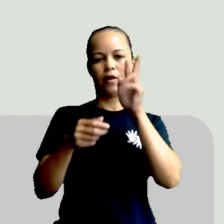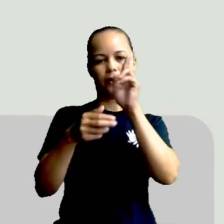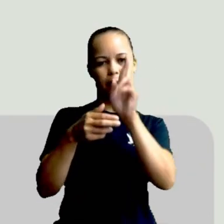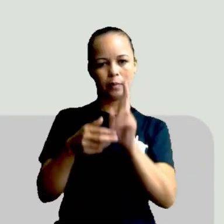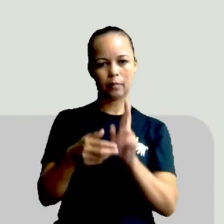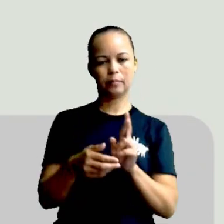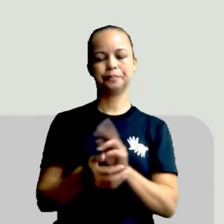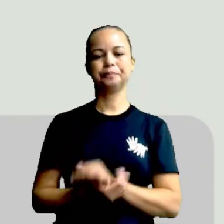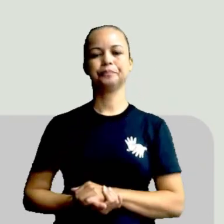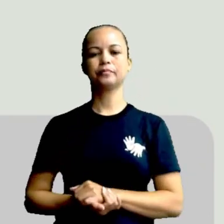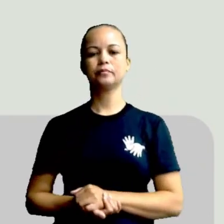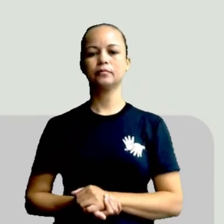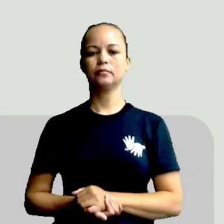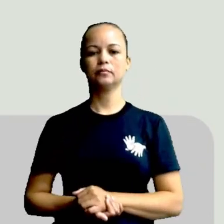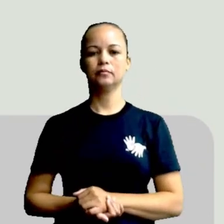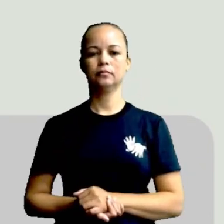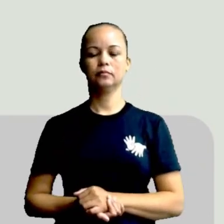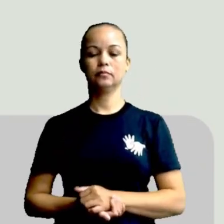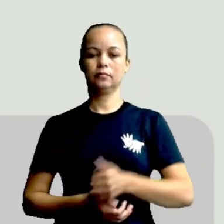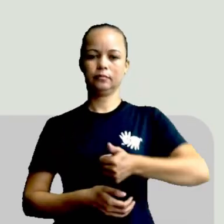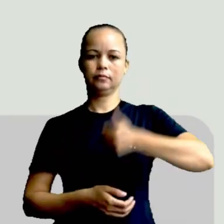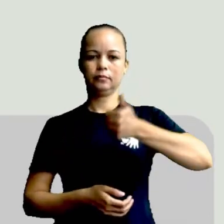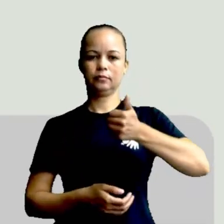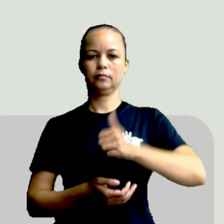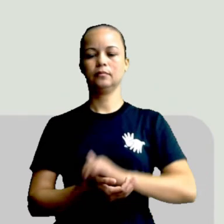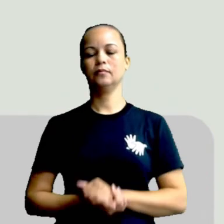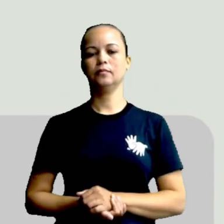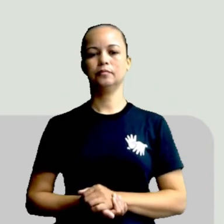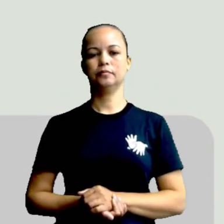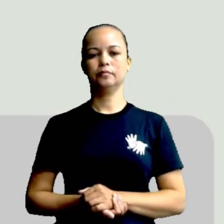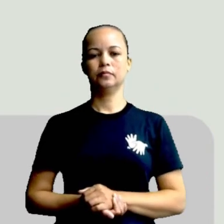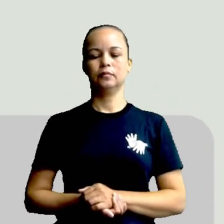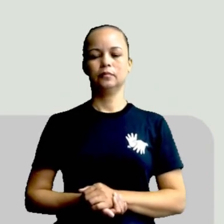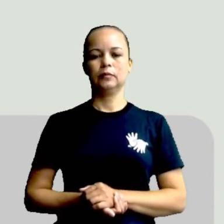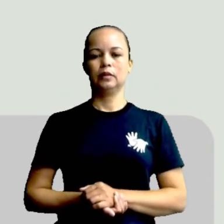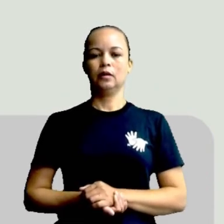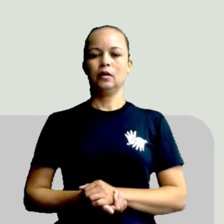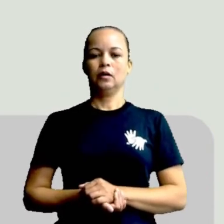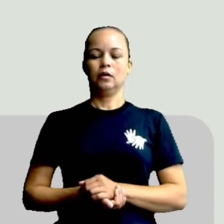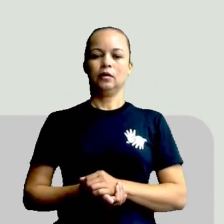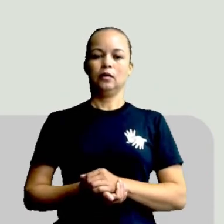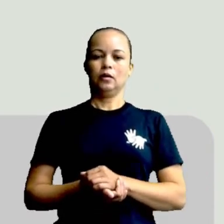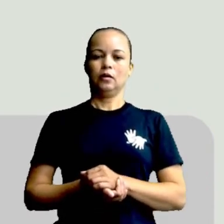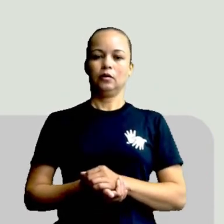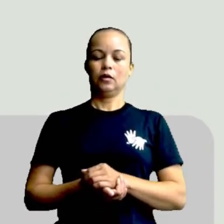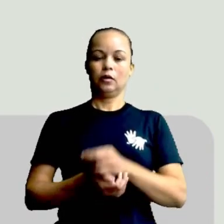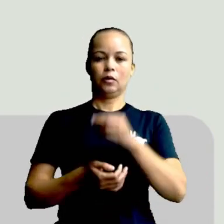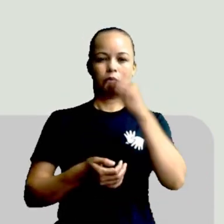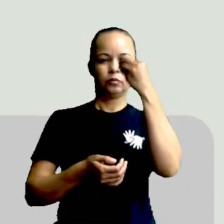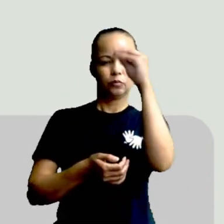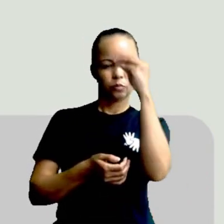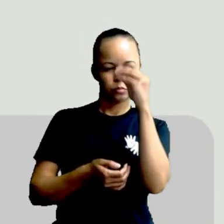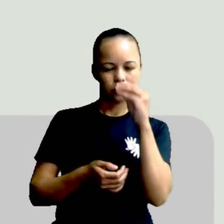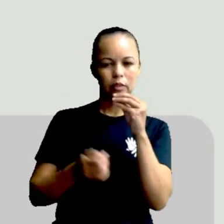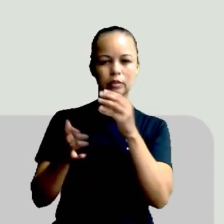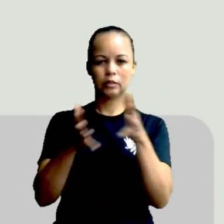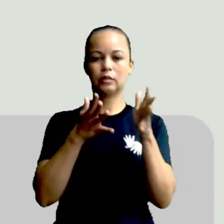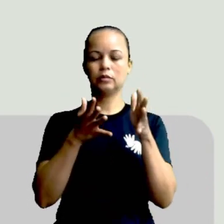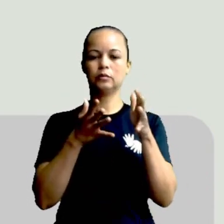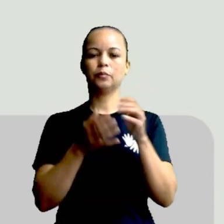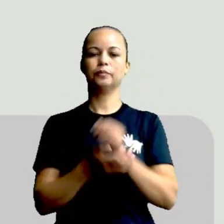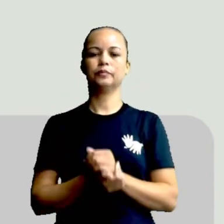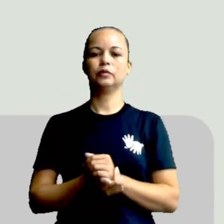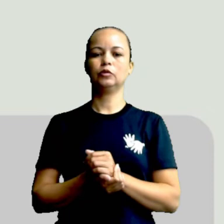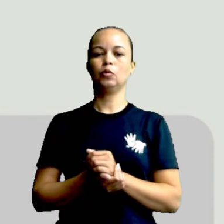correção o número um opção que preenche corretamente as lacunas o gerente